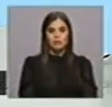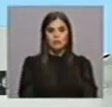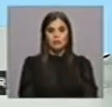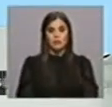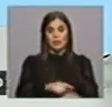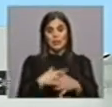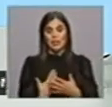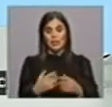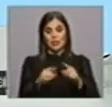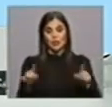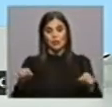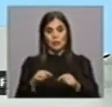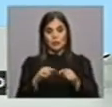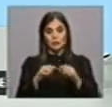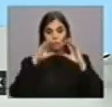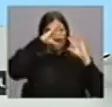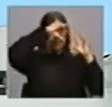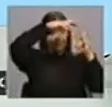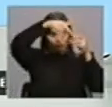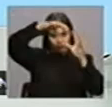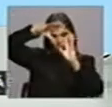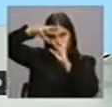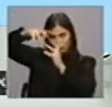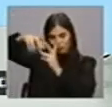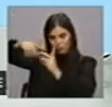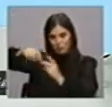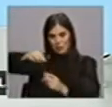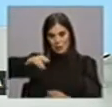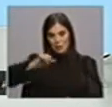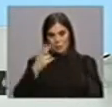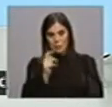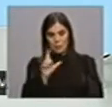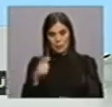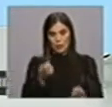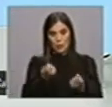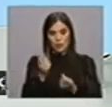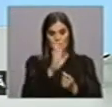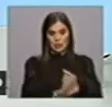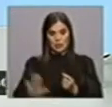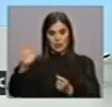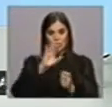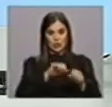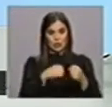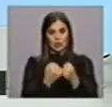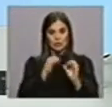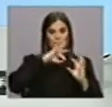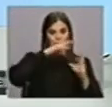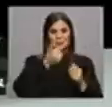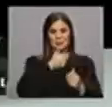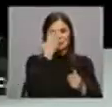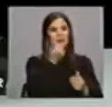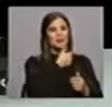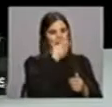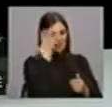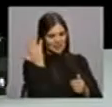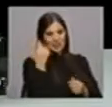Altura agora para a rubrica A Última Fronteira. Está connosco Miguel Gonçalves, o Coordenador Nacional da Sociedade Planetária. Bom dia, Miguel. Bom dia, Cristiana.